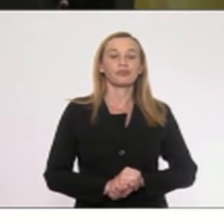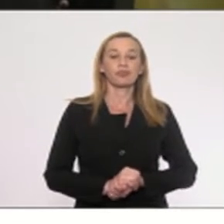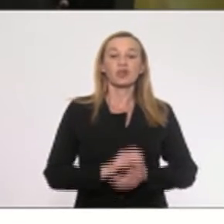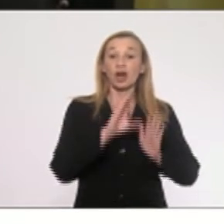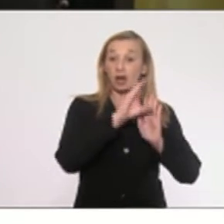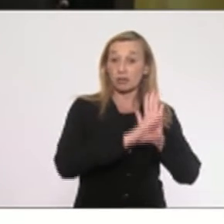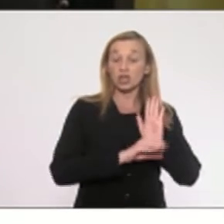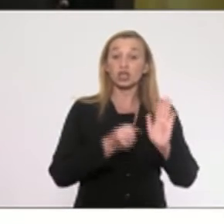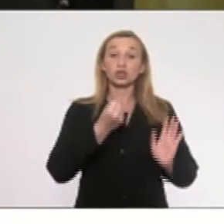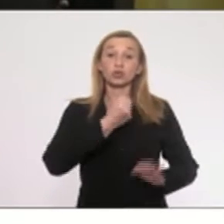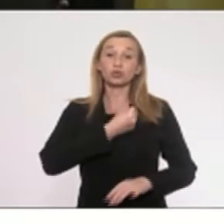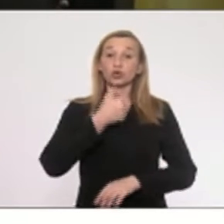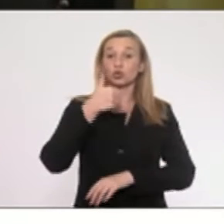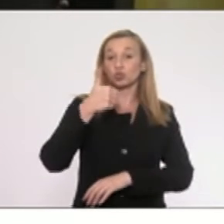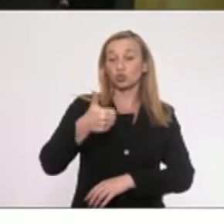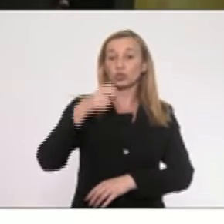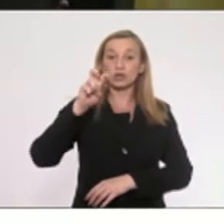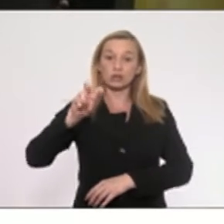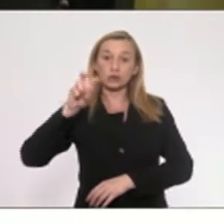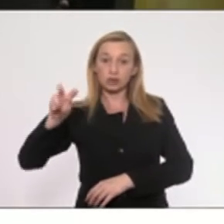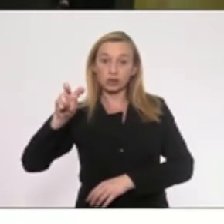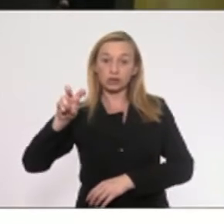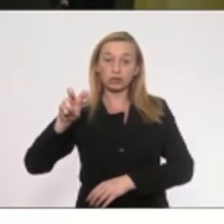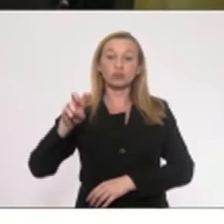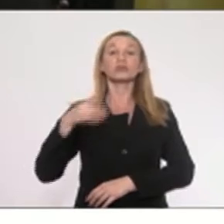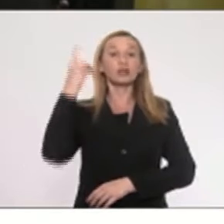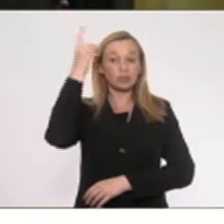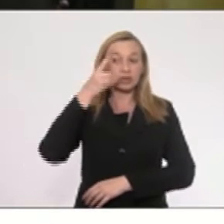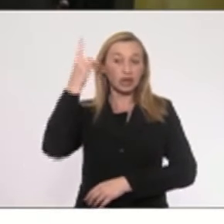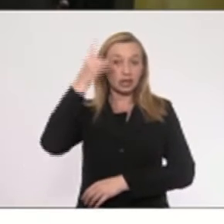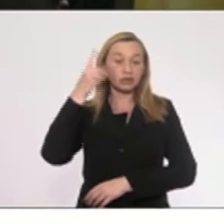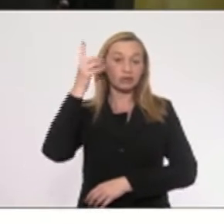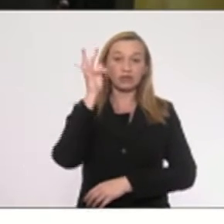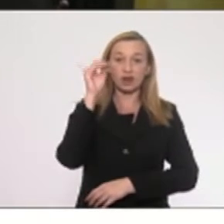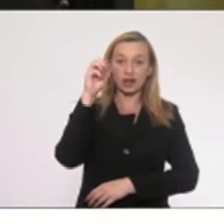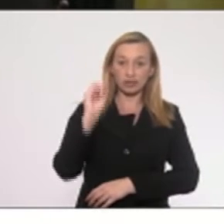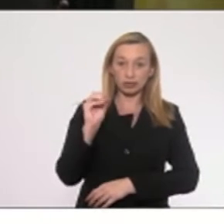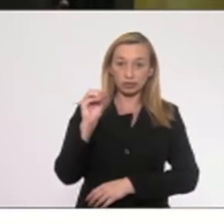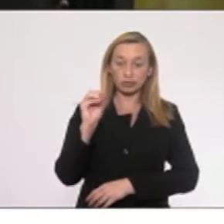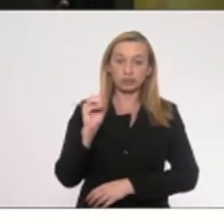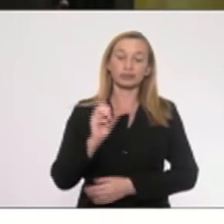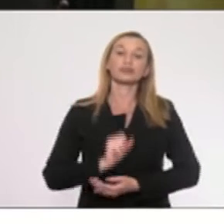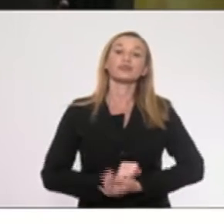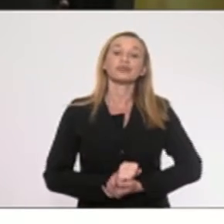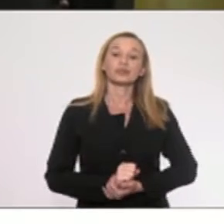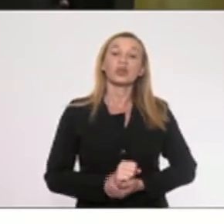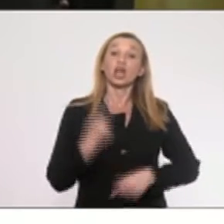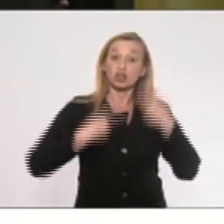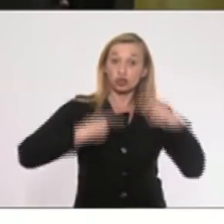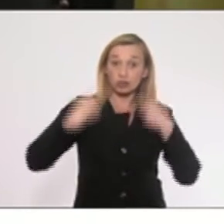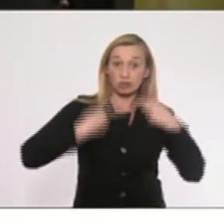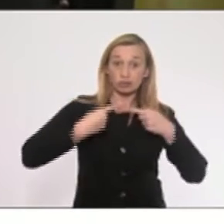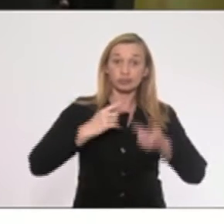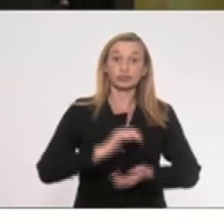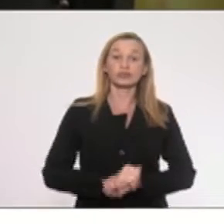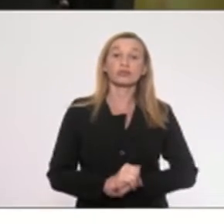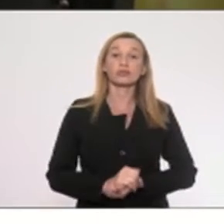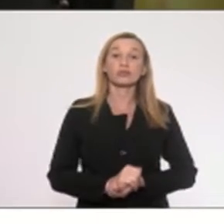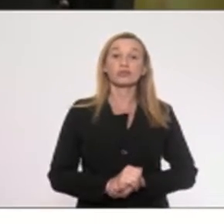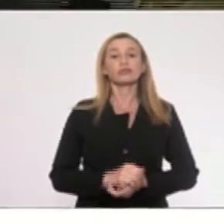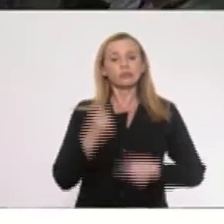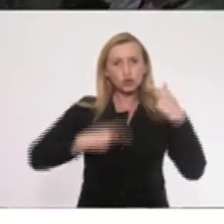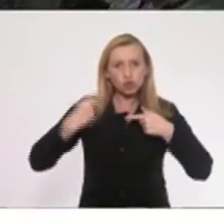número 155, de autoria do deputado Flávio Serafini. Em discussão. Para